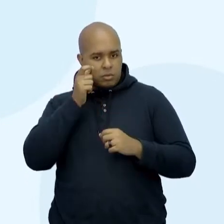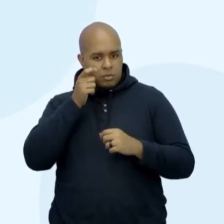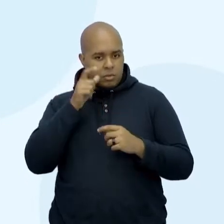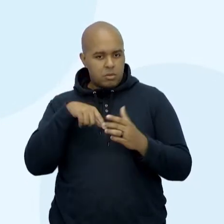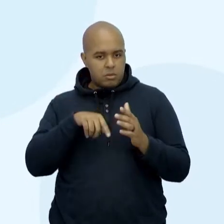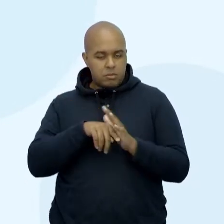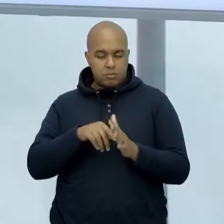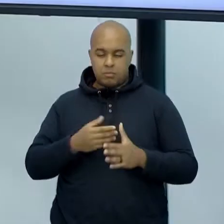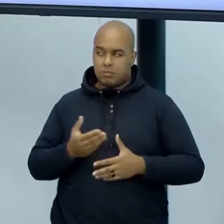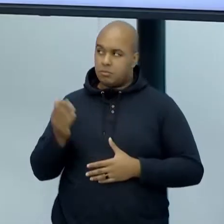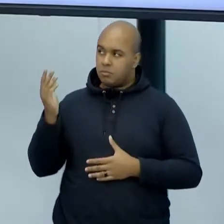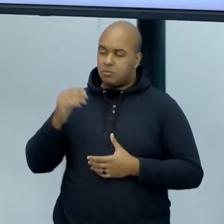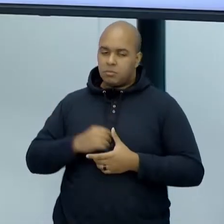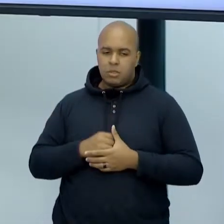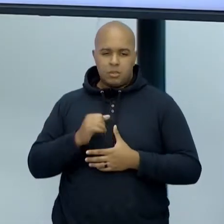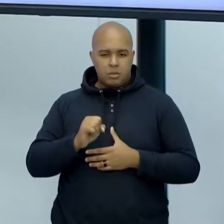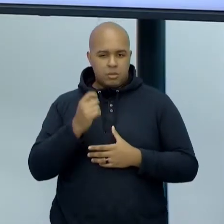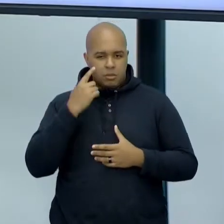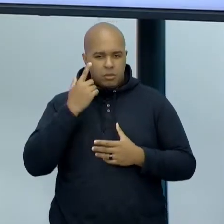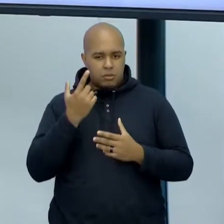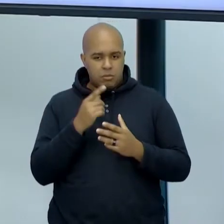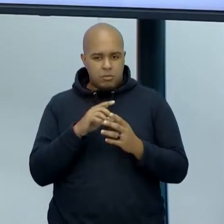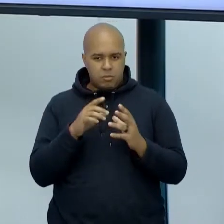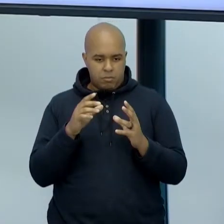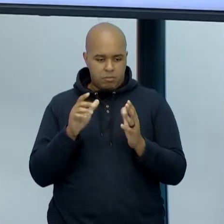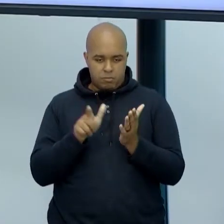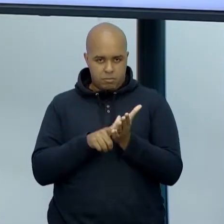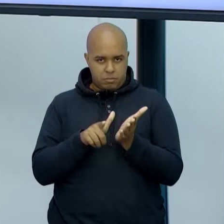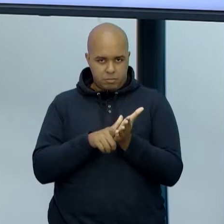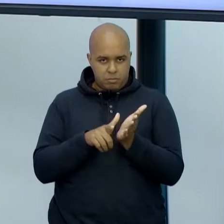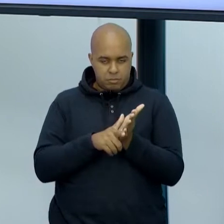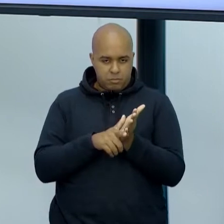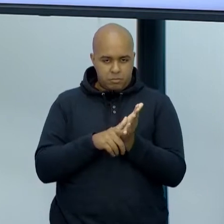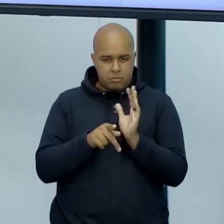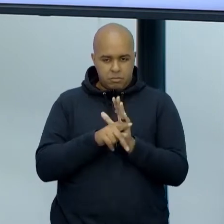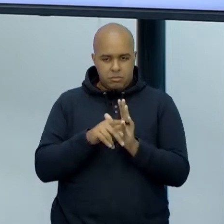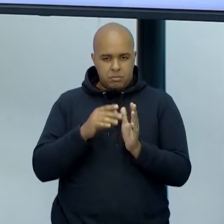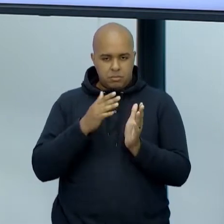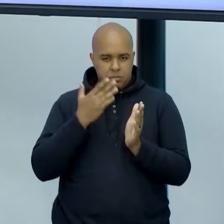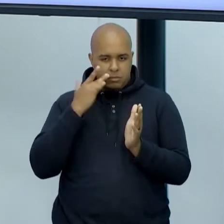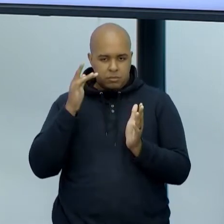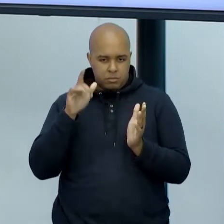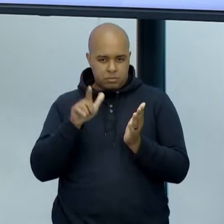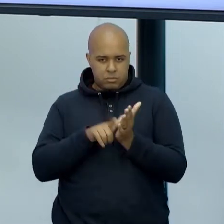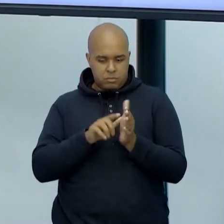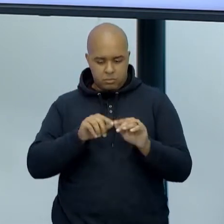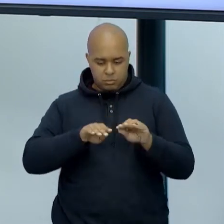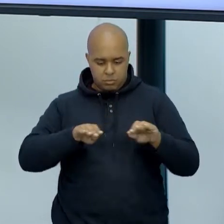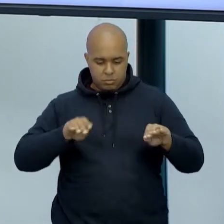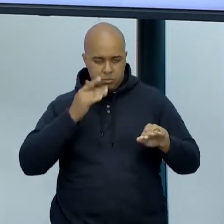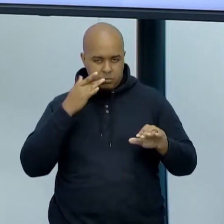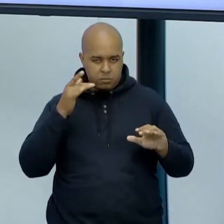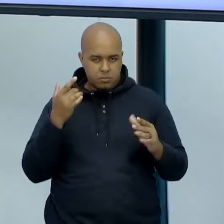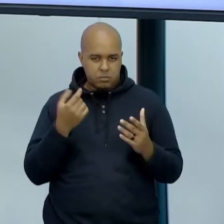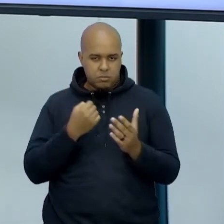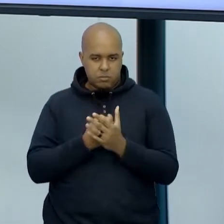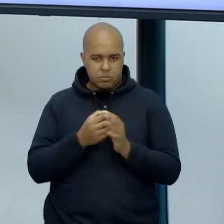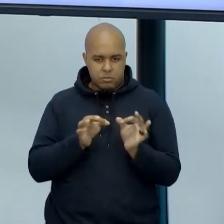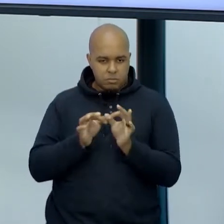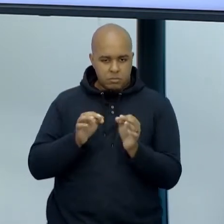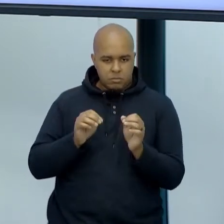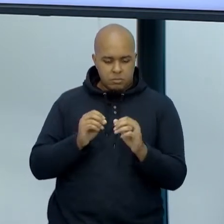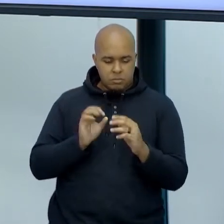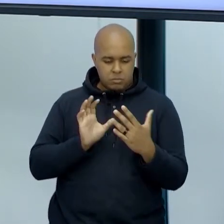Câmera aqui para mim, ó. Ele pegou uma folha de ouro, né, uma lâmina de ouro, projetou na